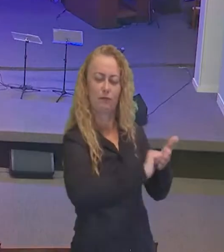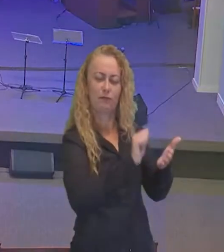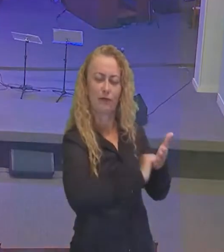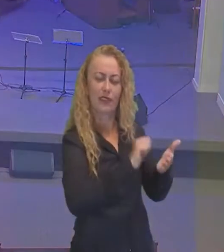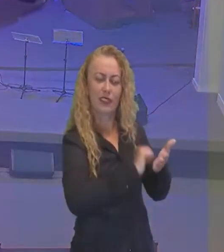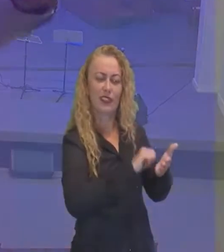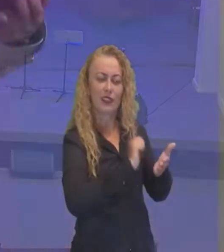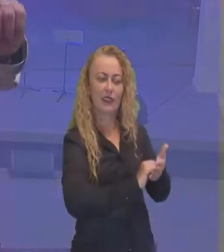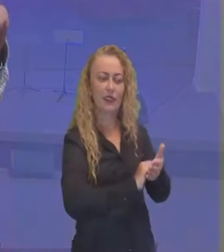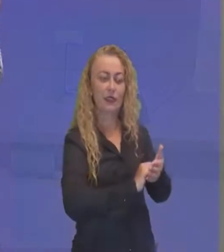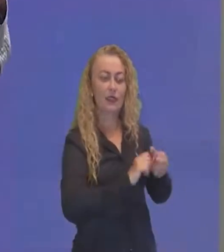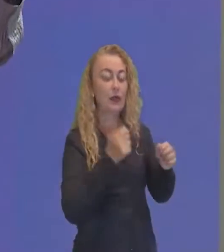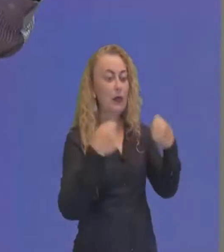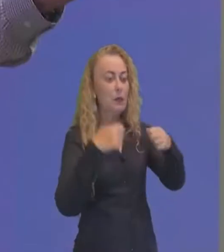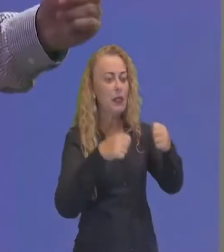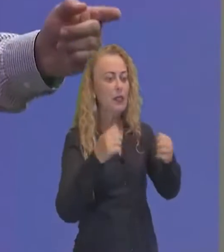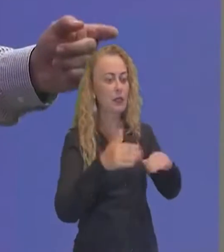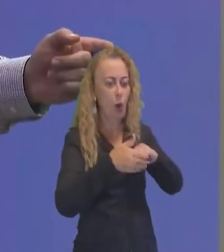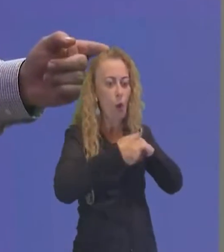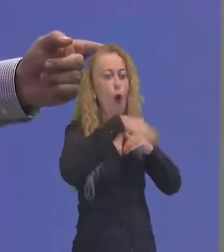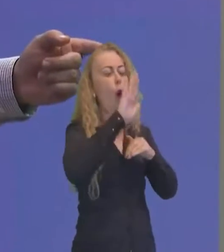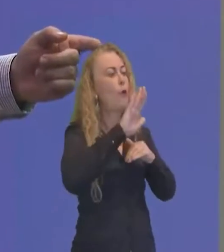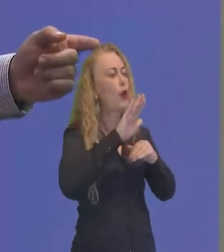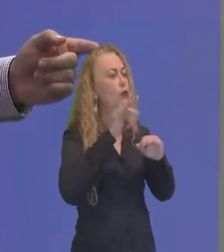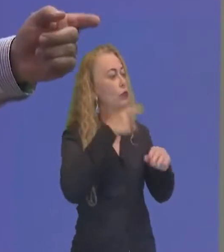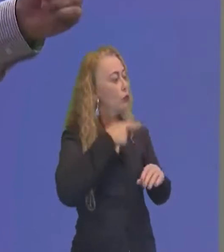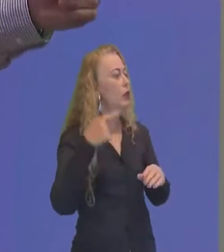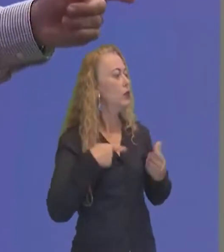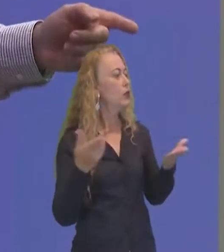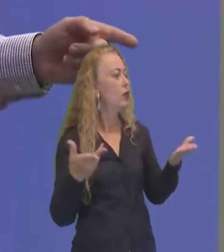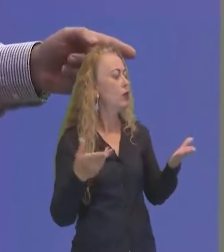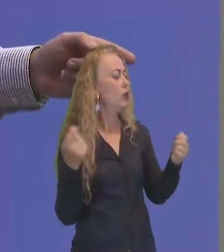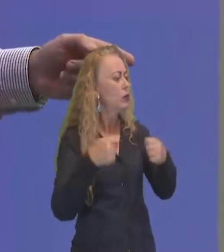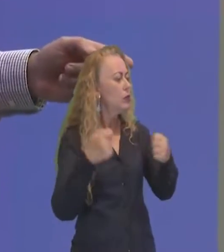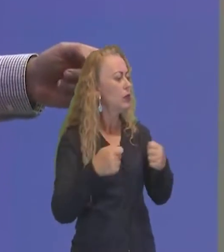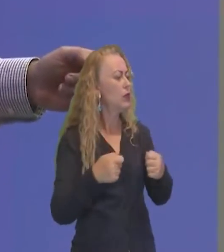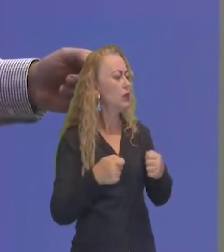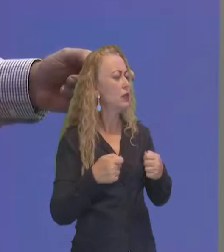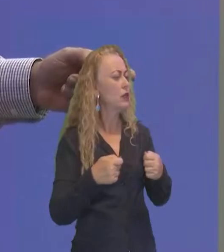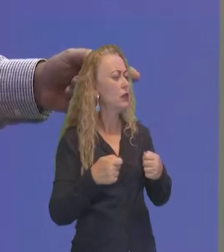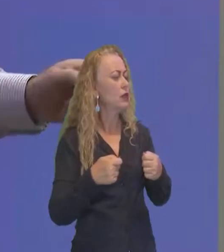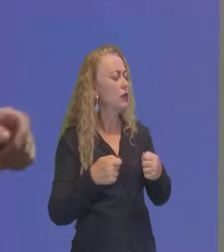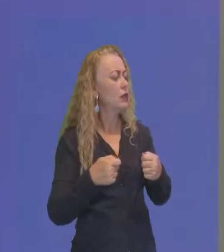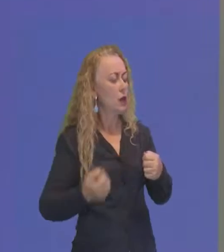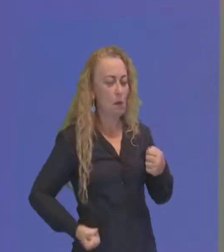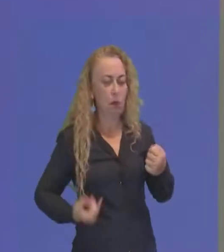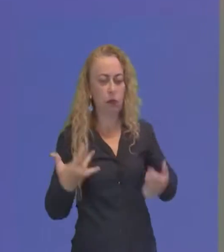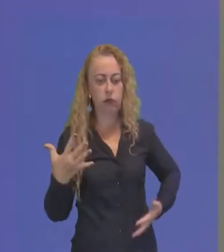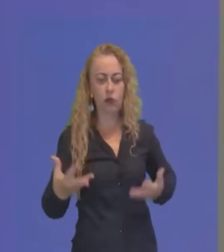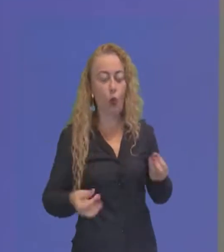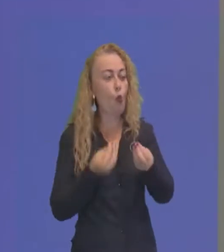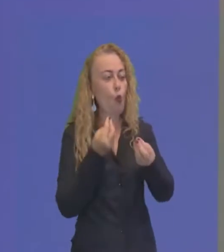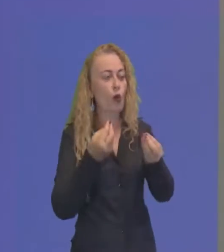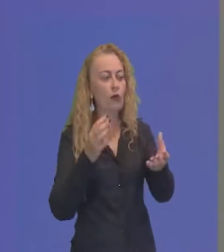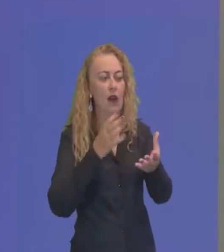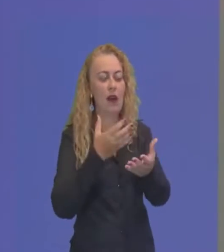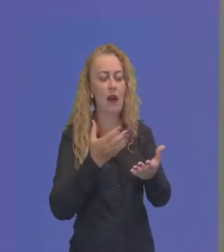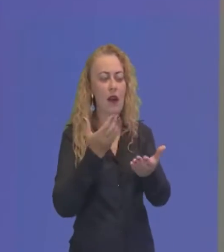chegaram e disseram: pastor, estamos dando um aumento para o irmão, para que o irmão não precise tirar os seus filhos da